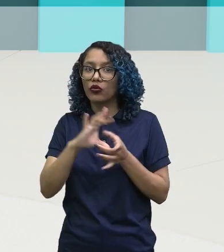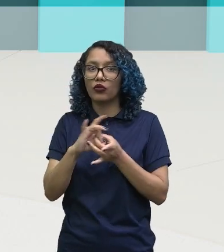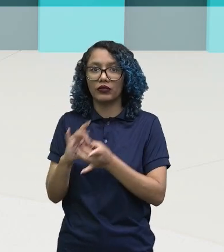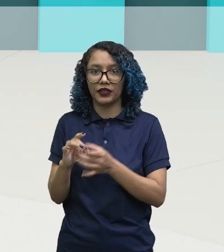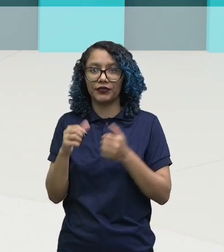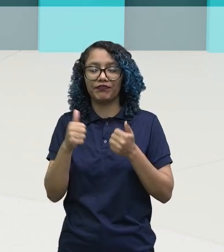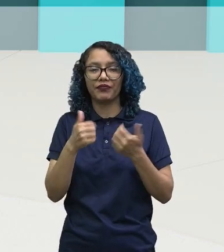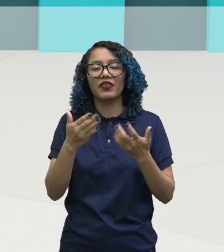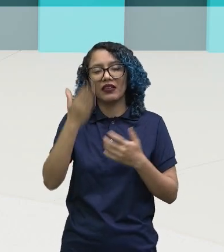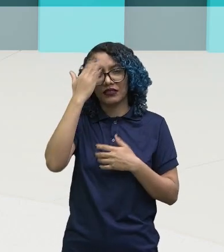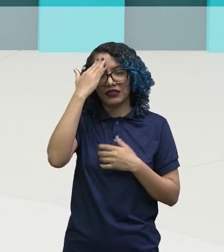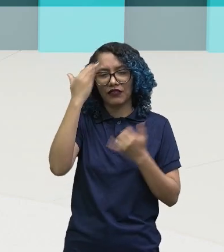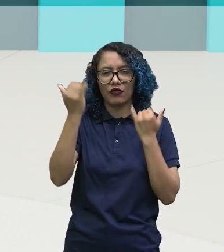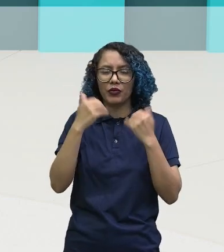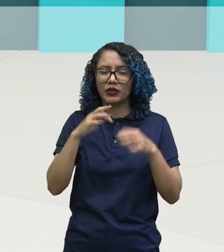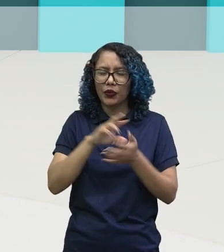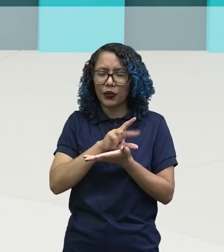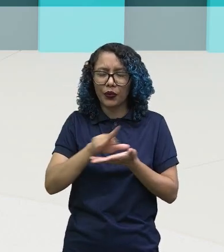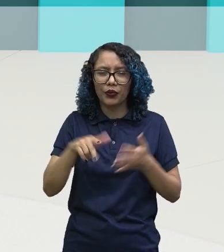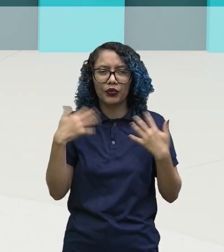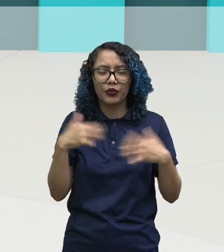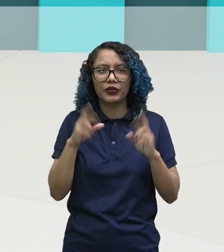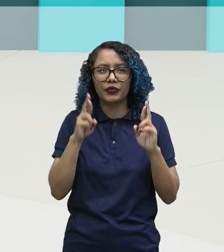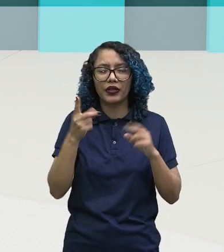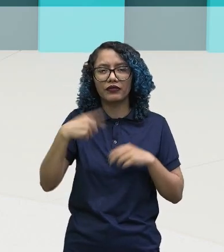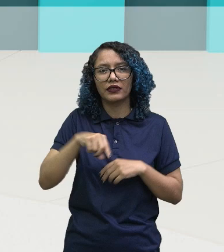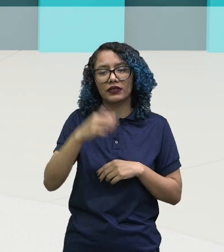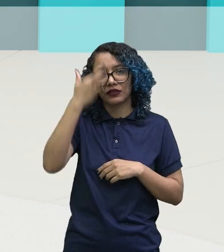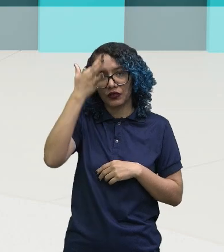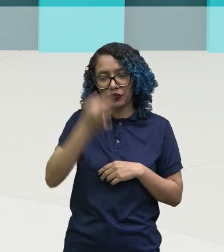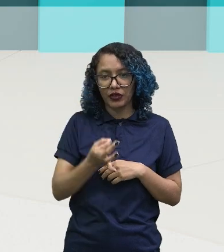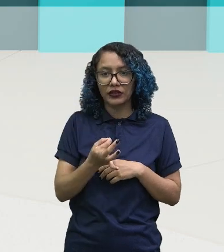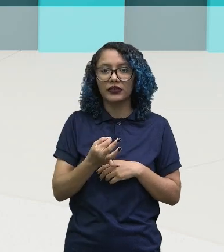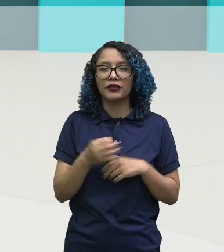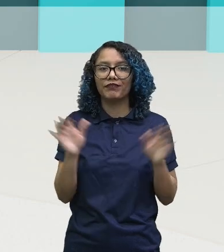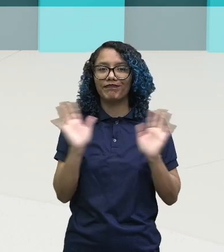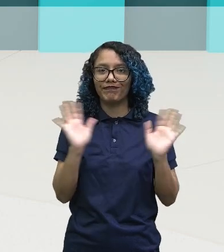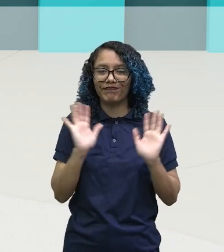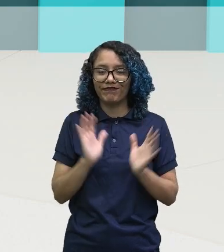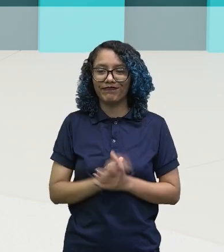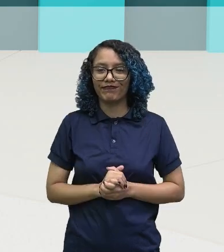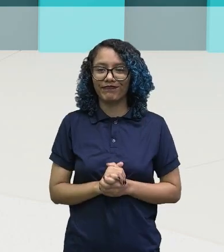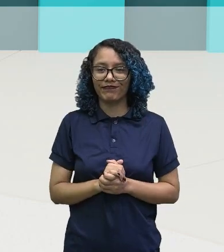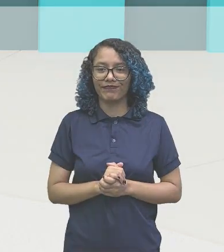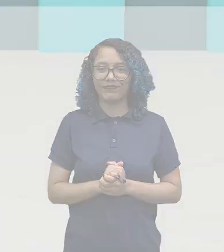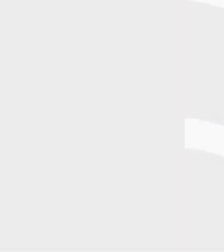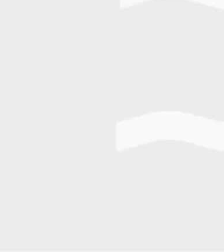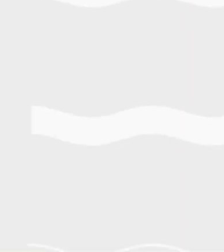Eu sei que foi muita informação, eu espero que você tenha entendido aí do outro lado, e eu fico por aqui.